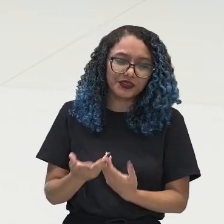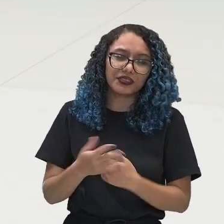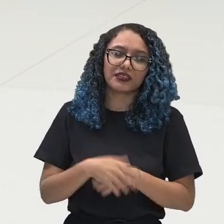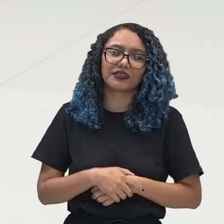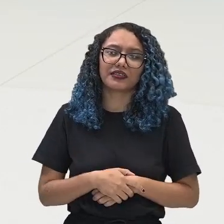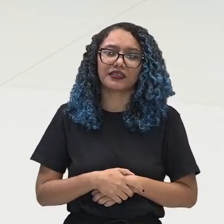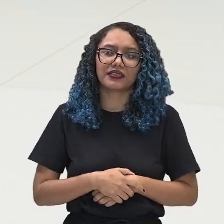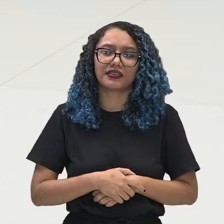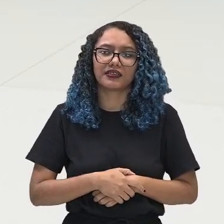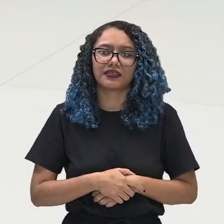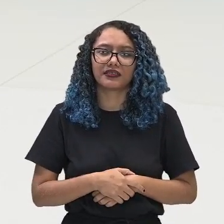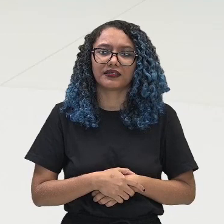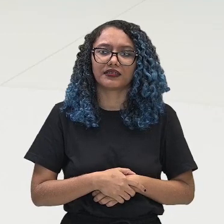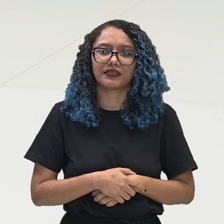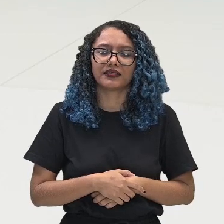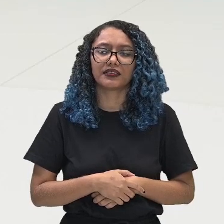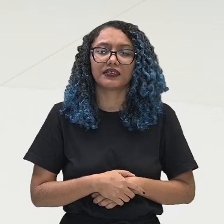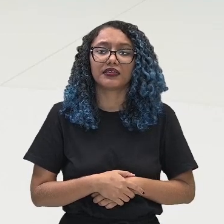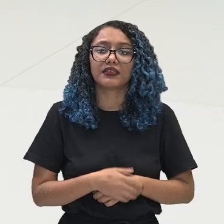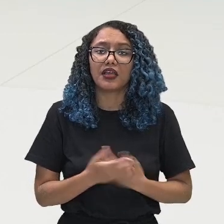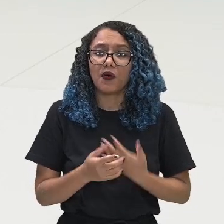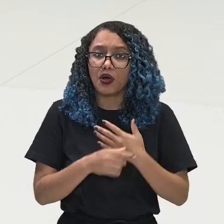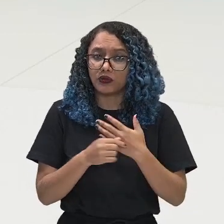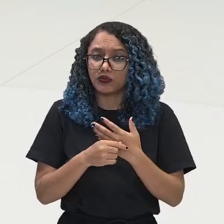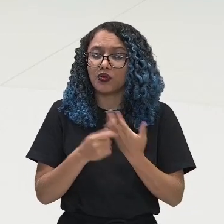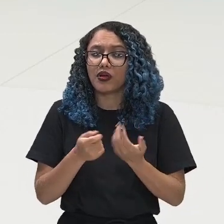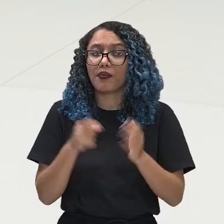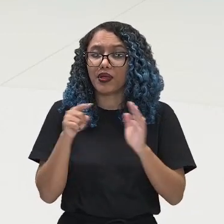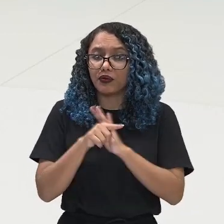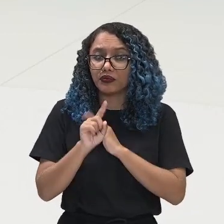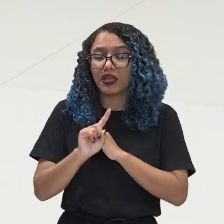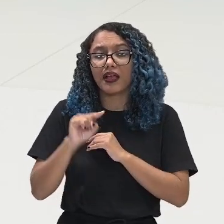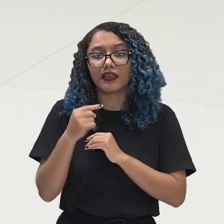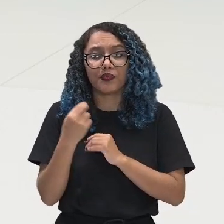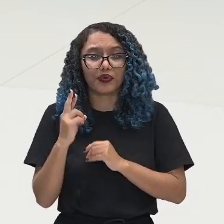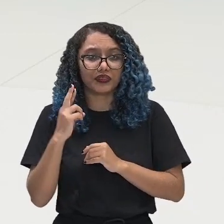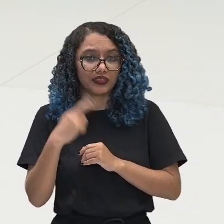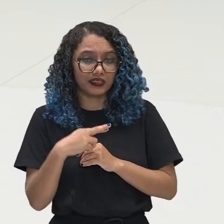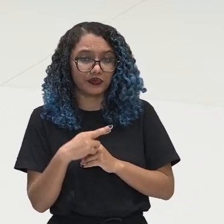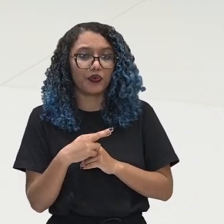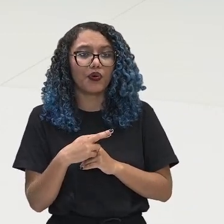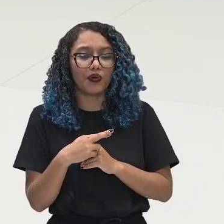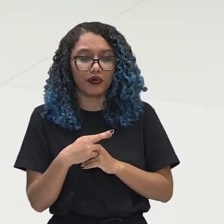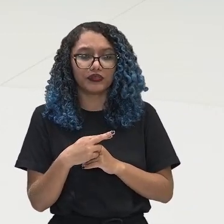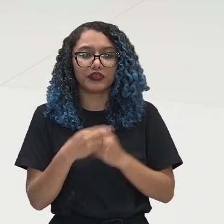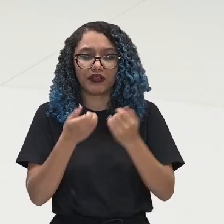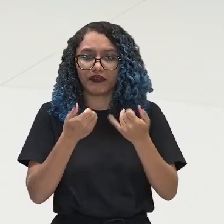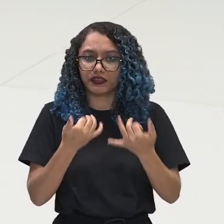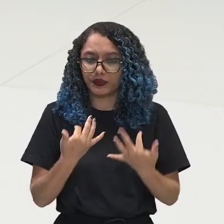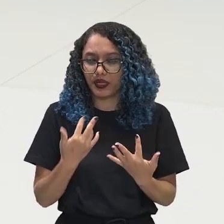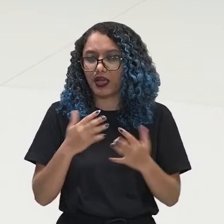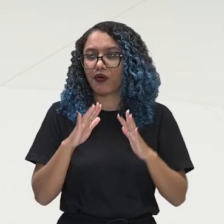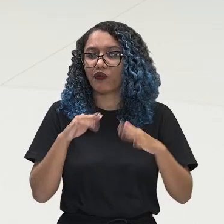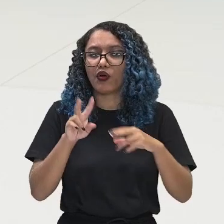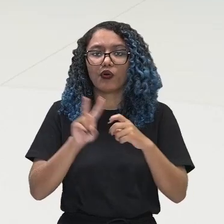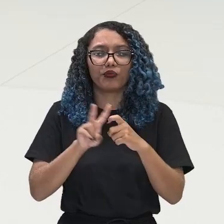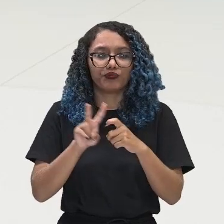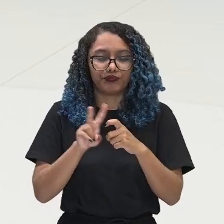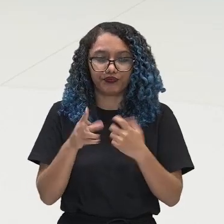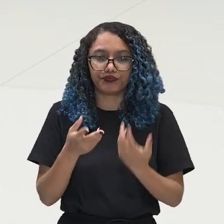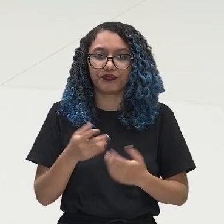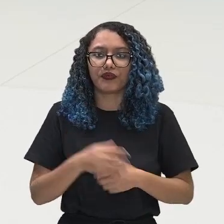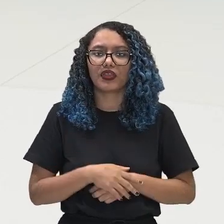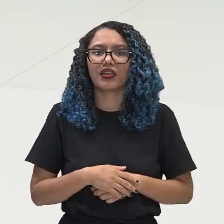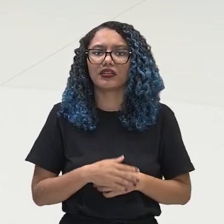faz, na verdade, ela vai fazer para responder a própria pergunta, porque ela vai falar a respeito da medicina veterinária. Desde